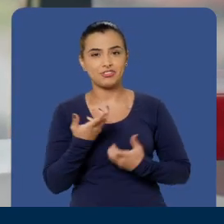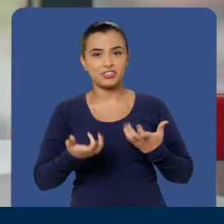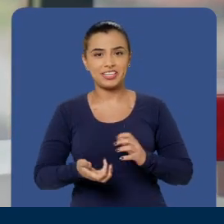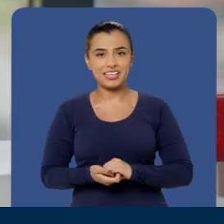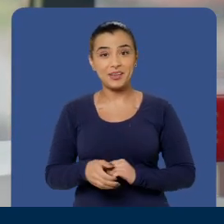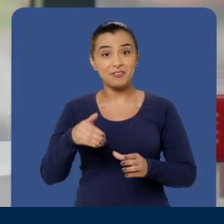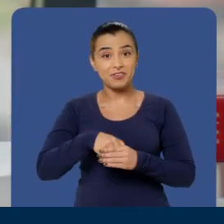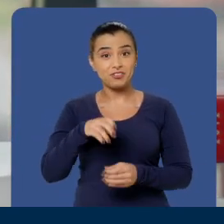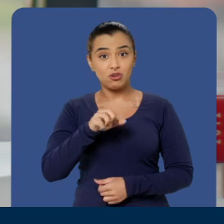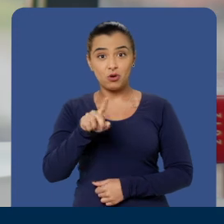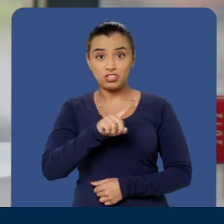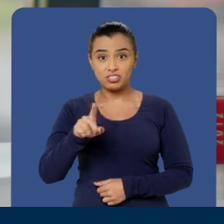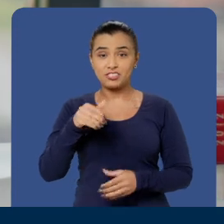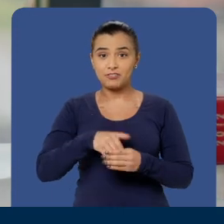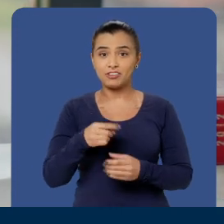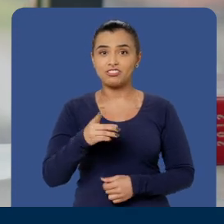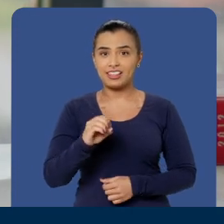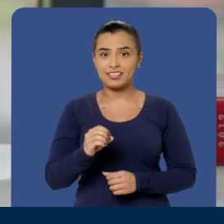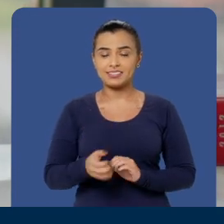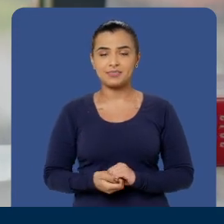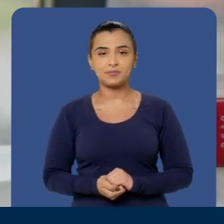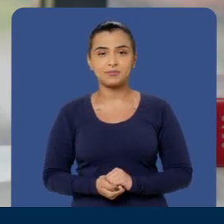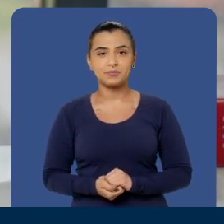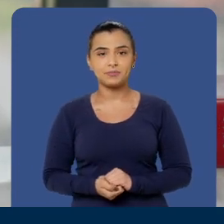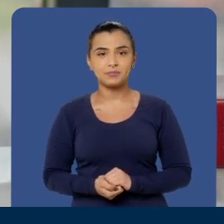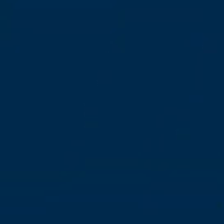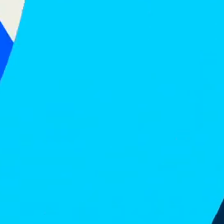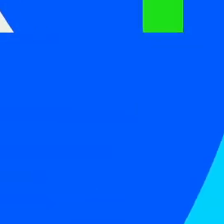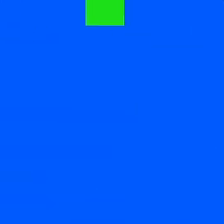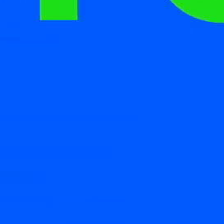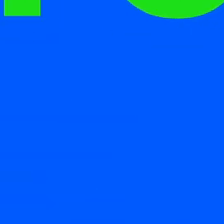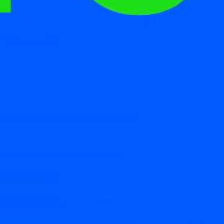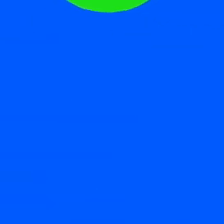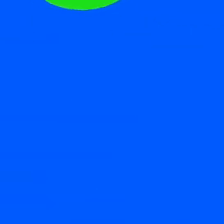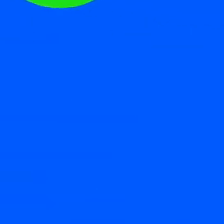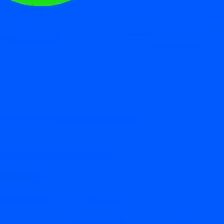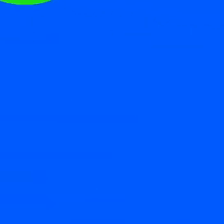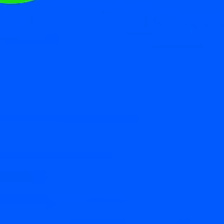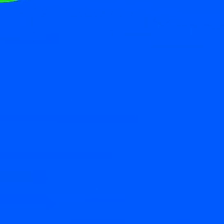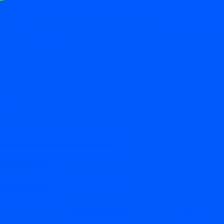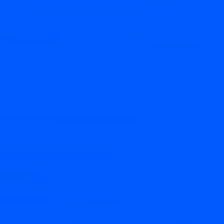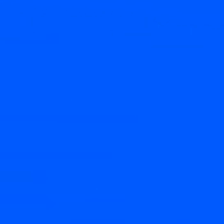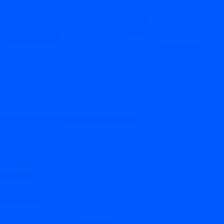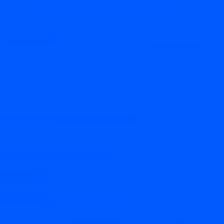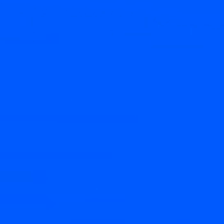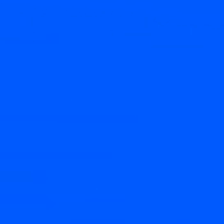fazer a Taubaté que a gente quer. Vote Ortiz, vote 10. É bom,